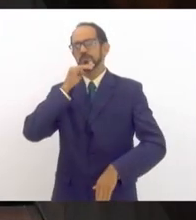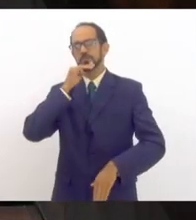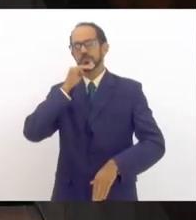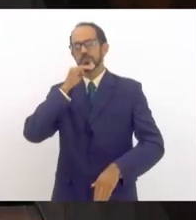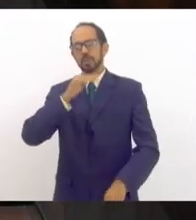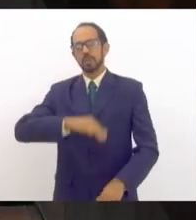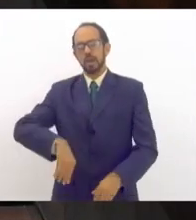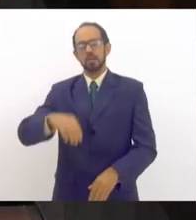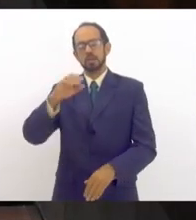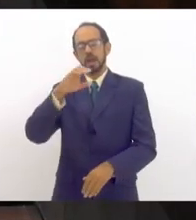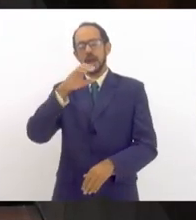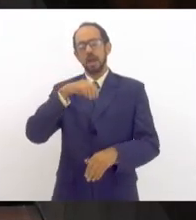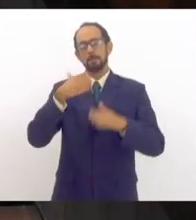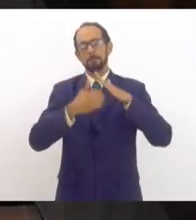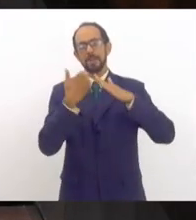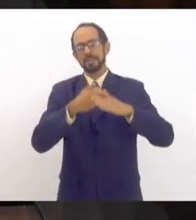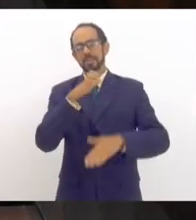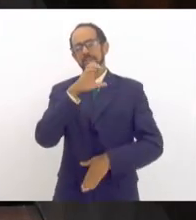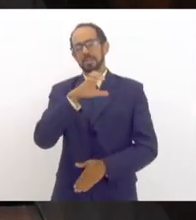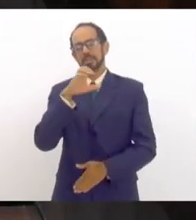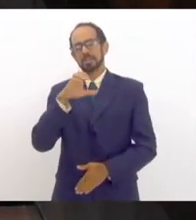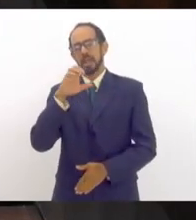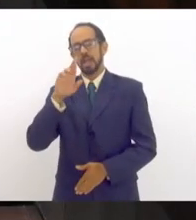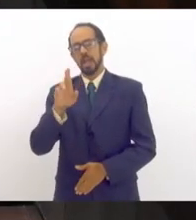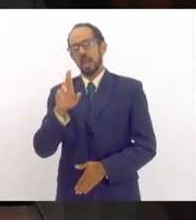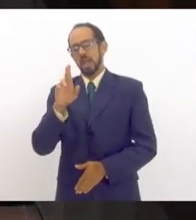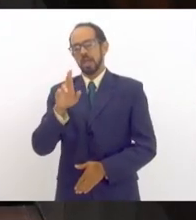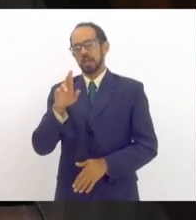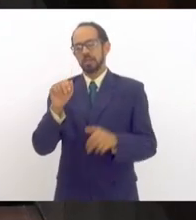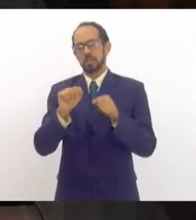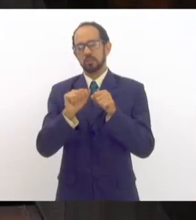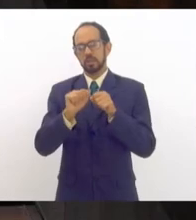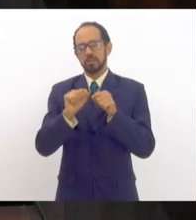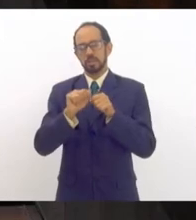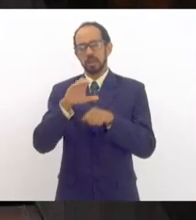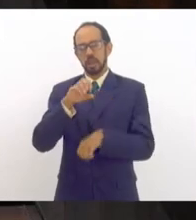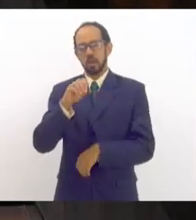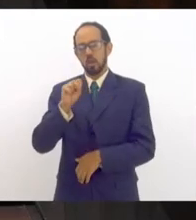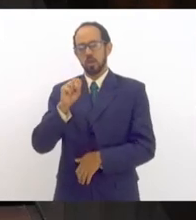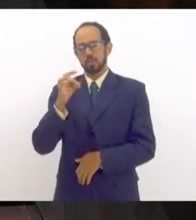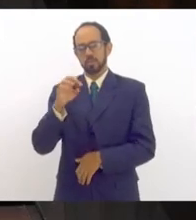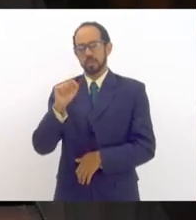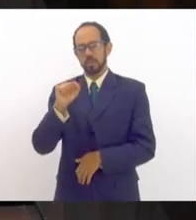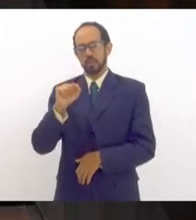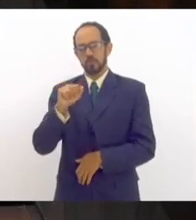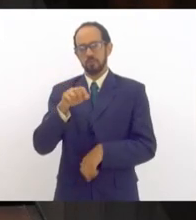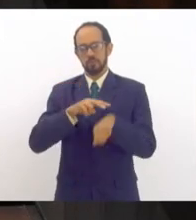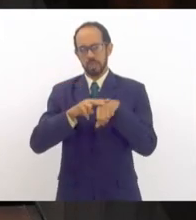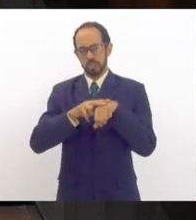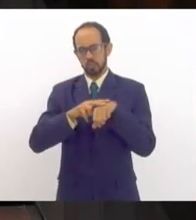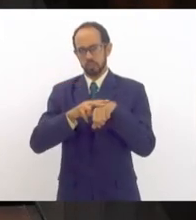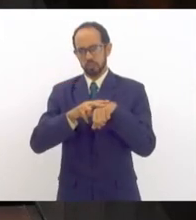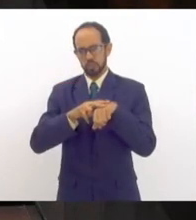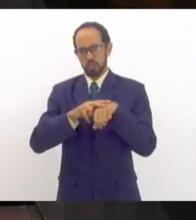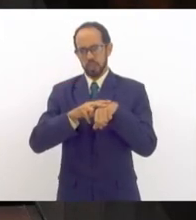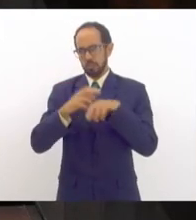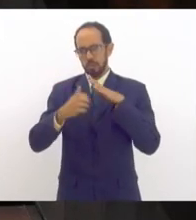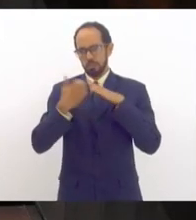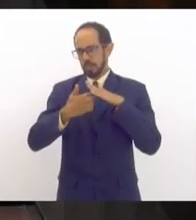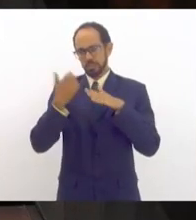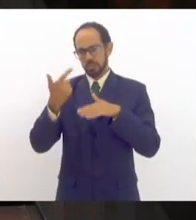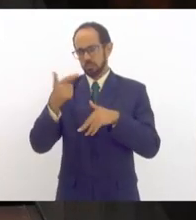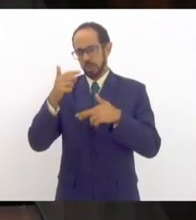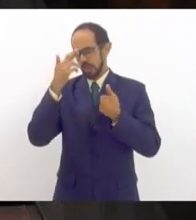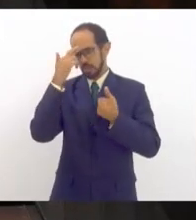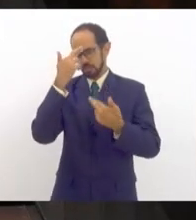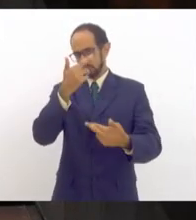tem feito dentro do território da Costa Verde é uma empresa que não tem respeitado o